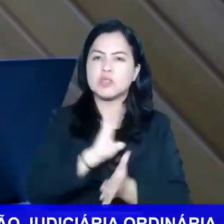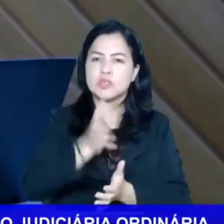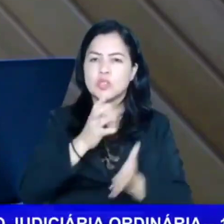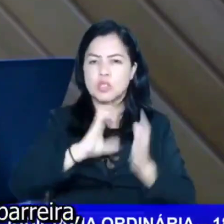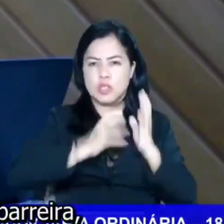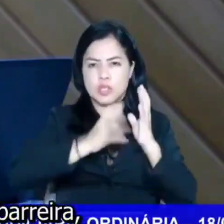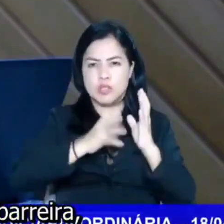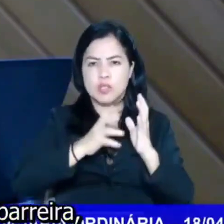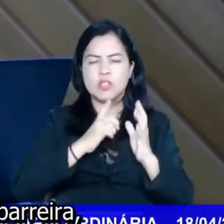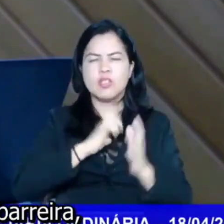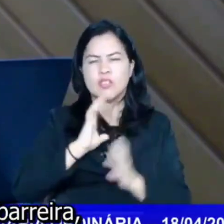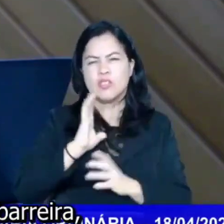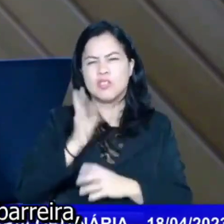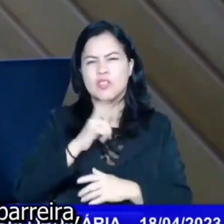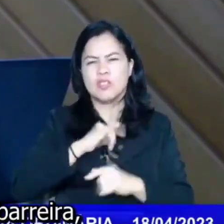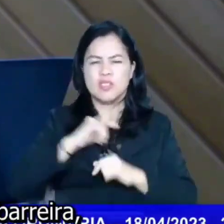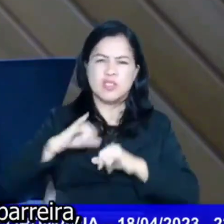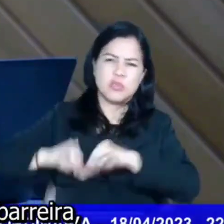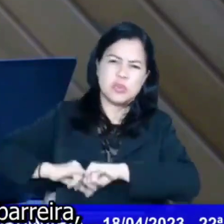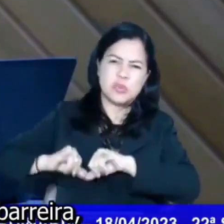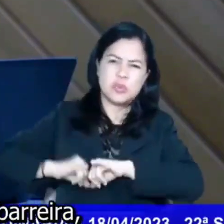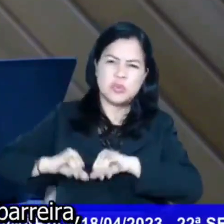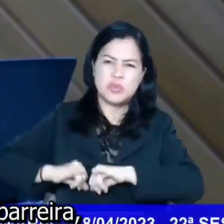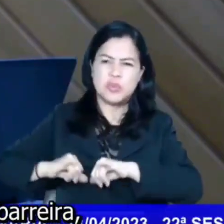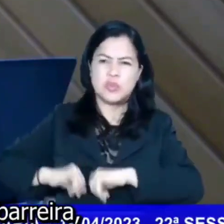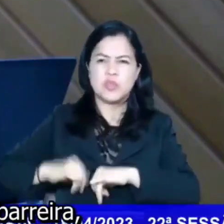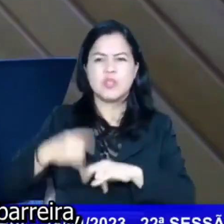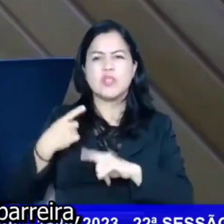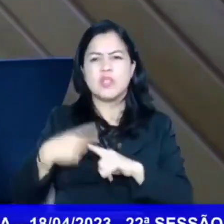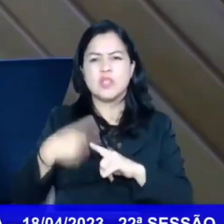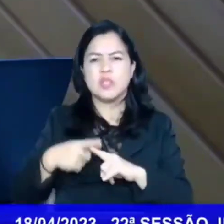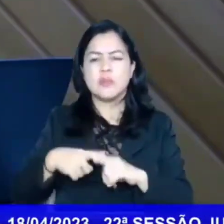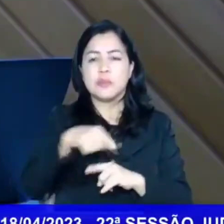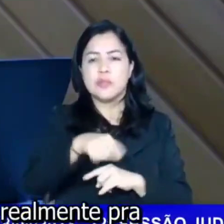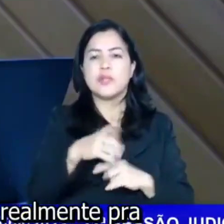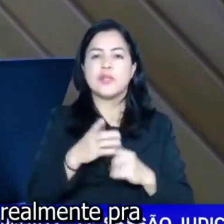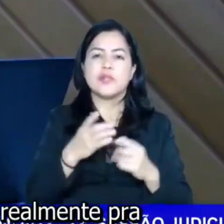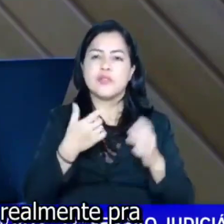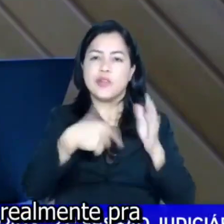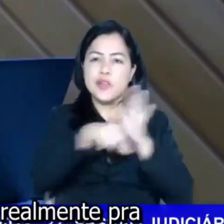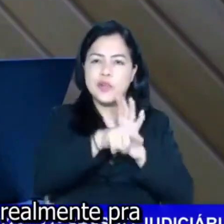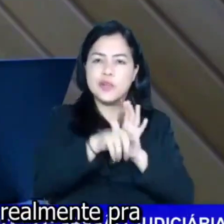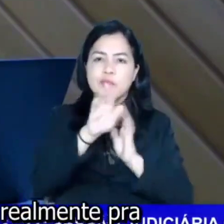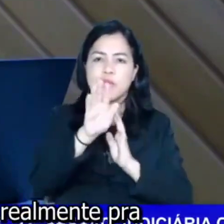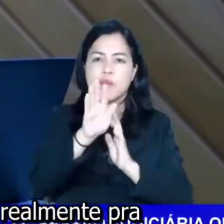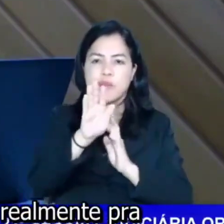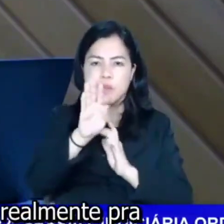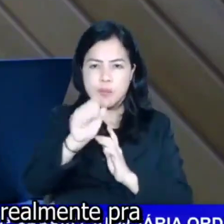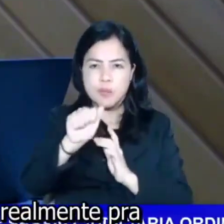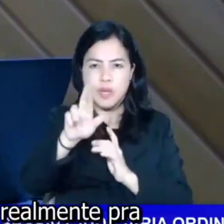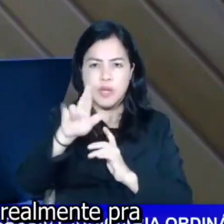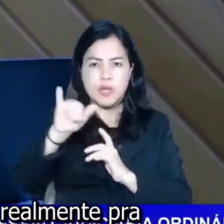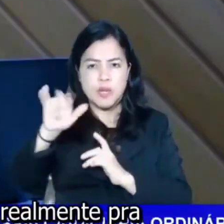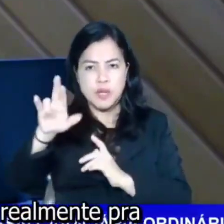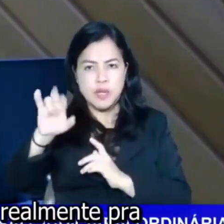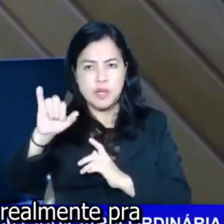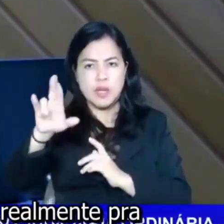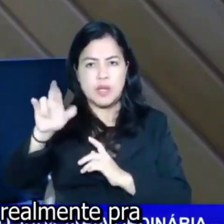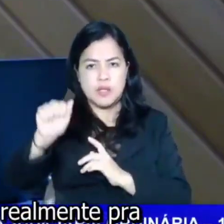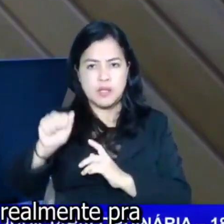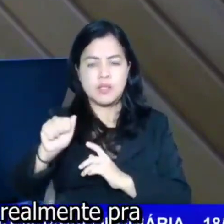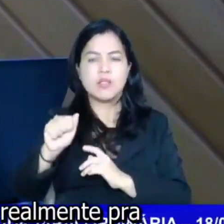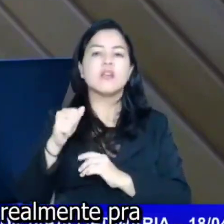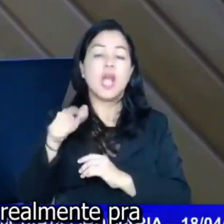vem sofrendo restrições em razão da cláusula de barreira, e ela foi uma candidata que mostrou